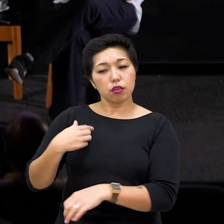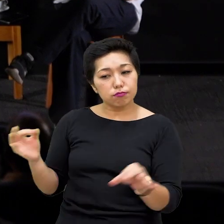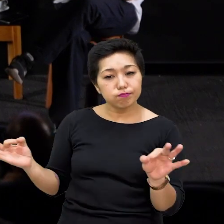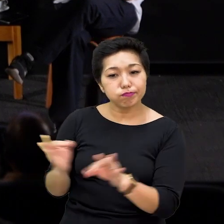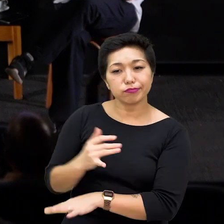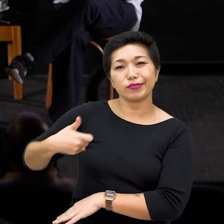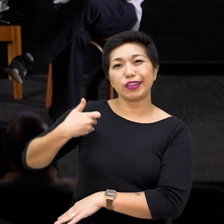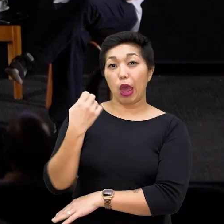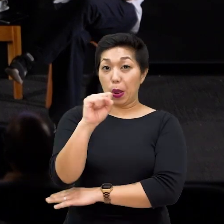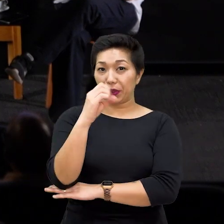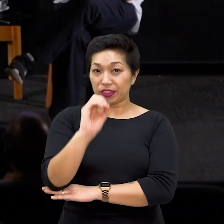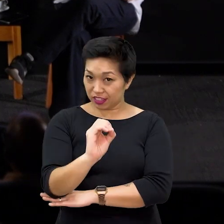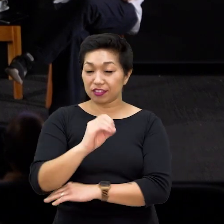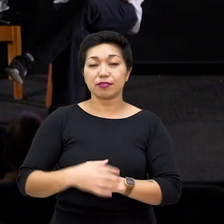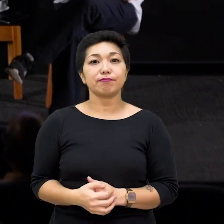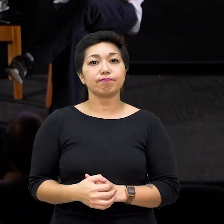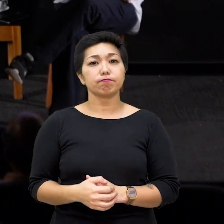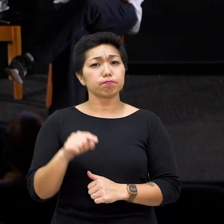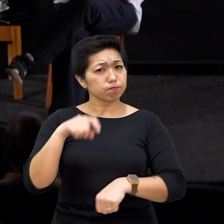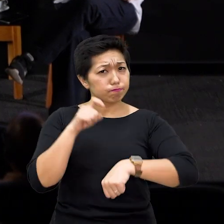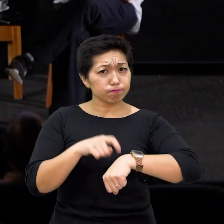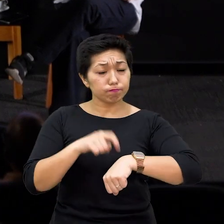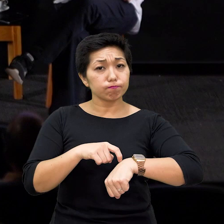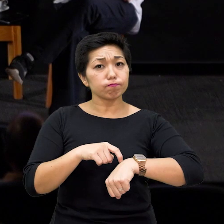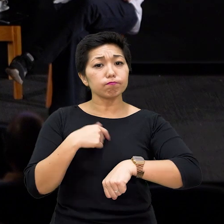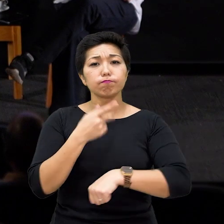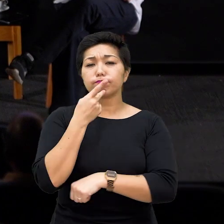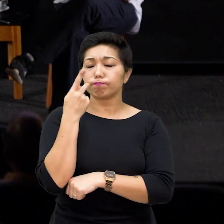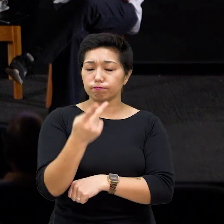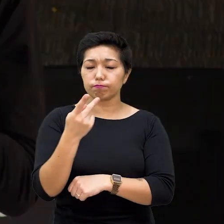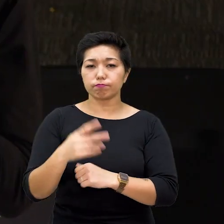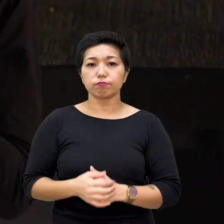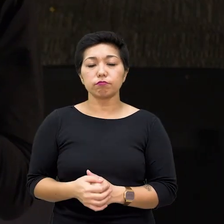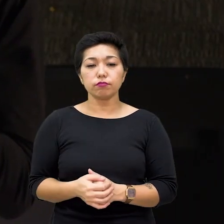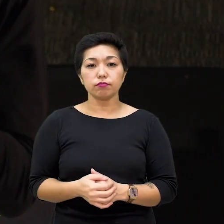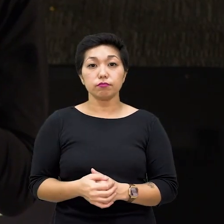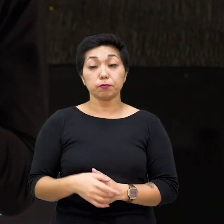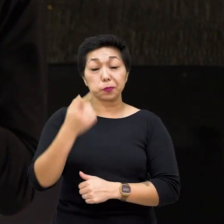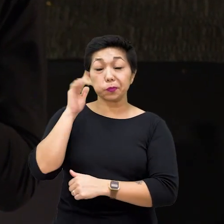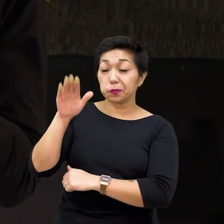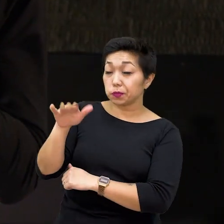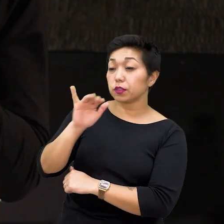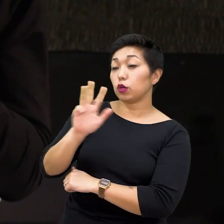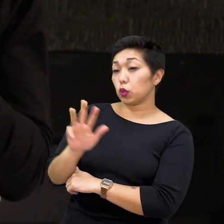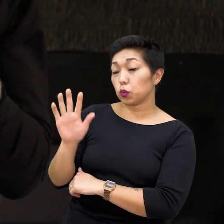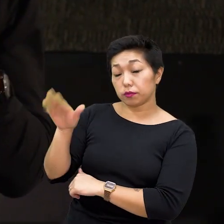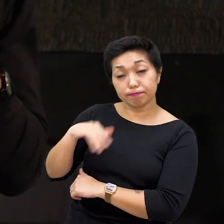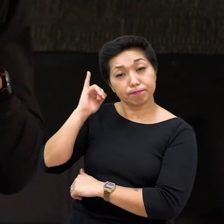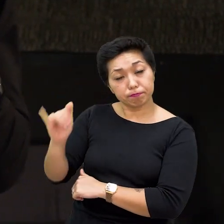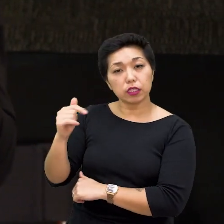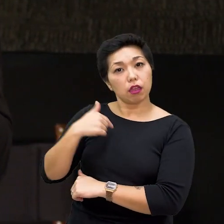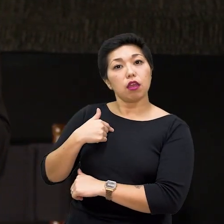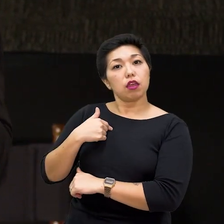anos, e, na ocasião, eu disse a ele que empregaria todas as minhas energias